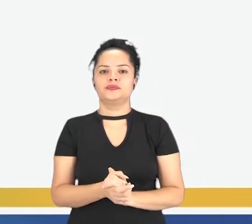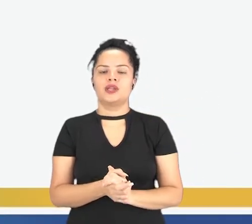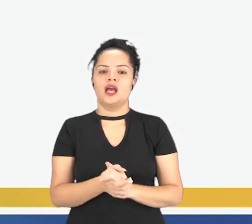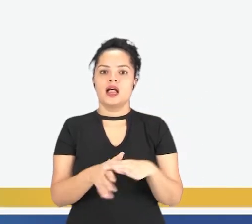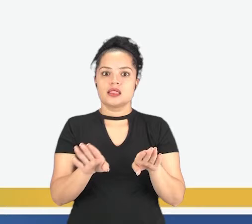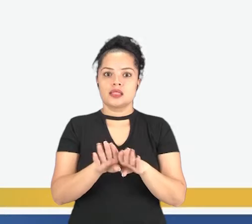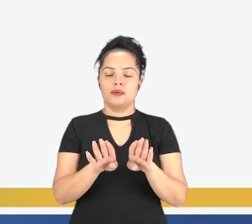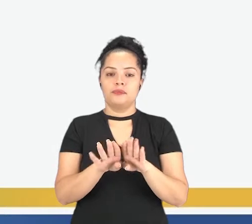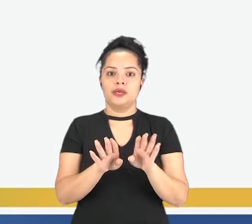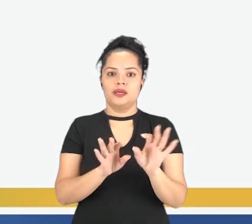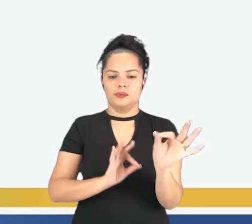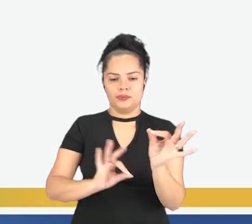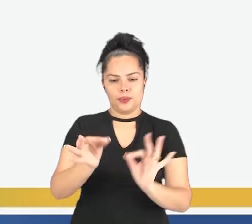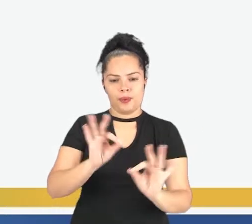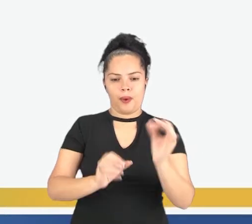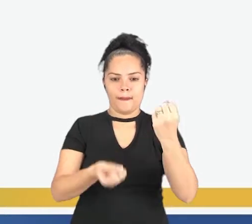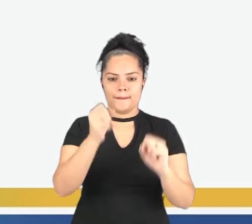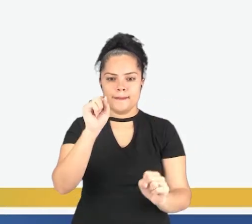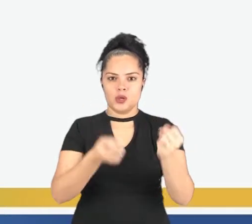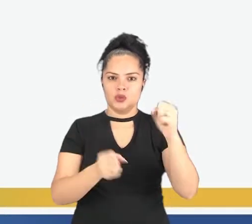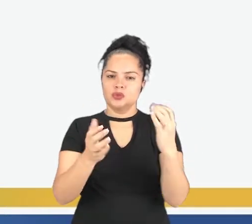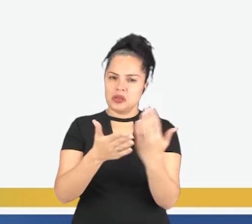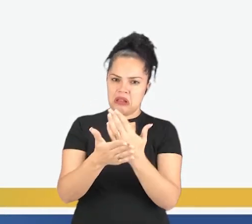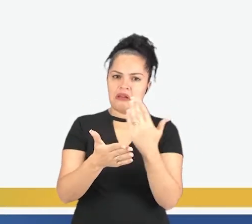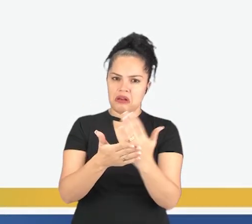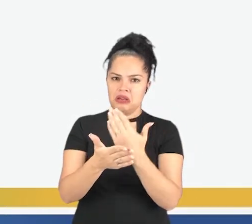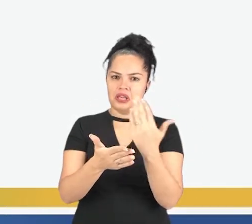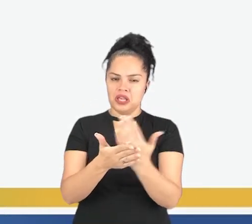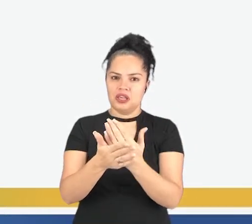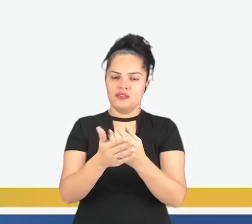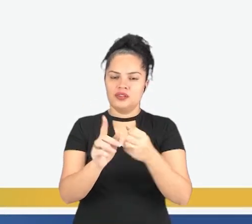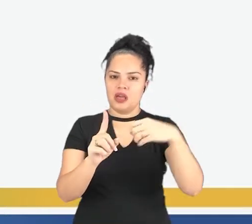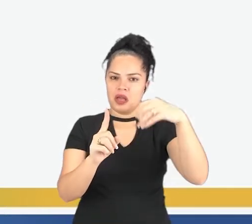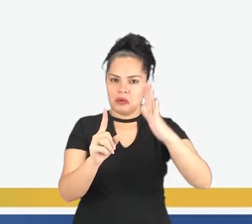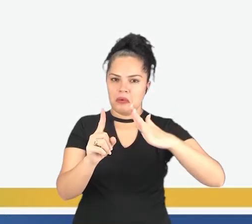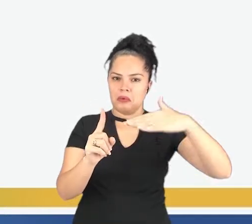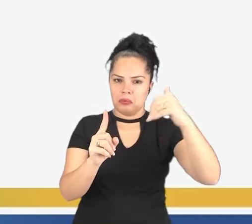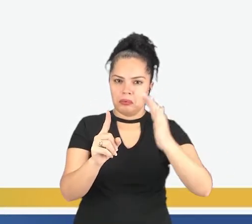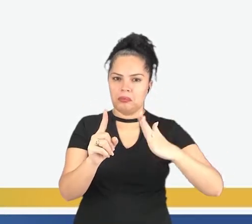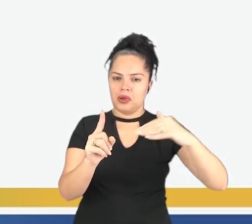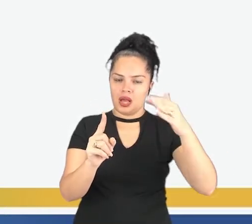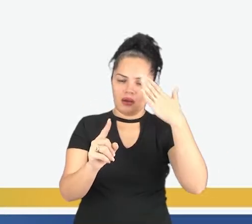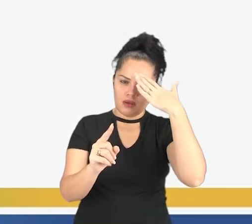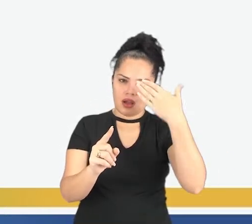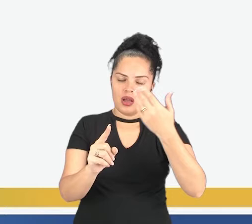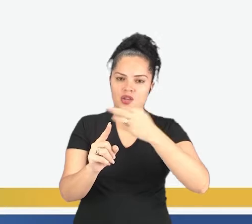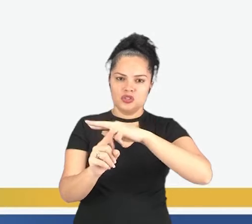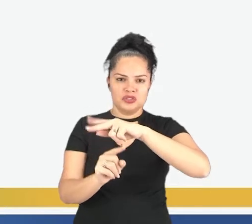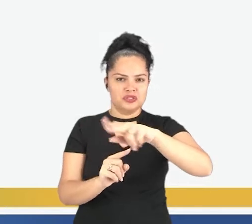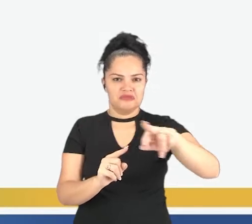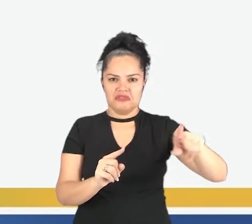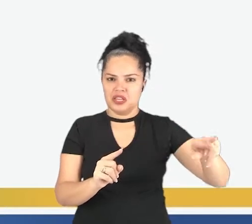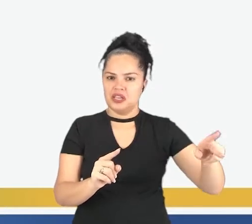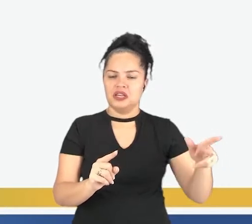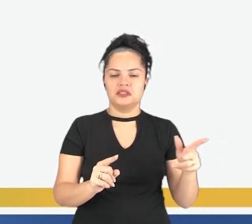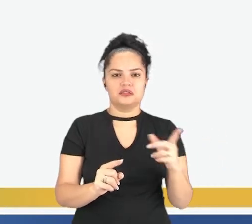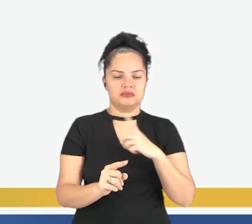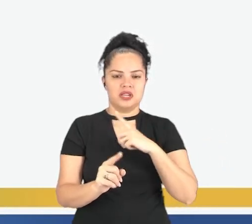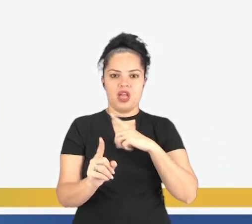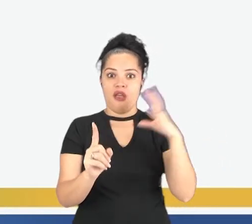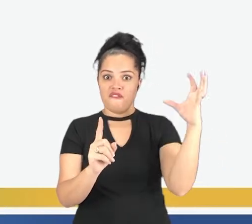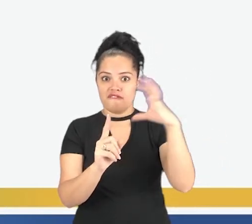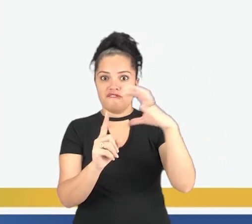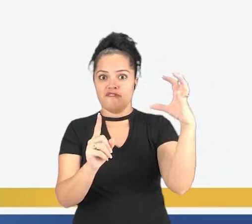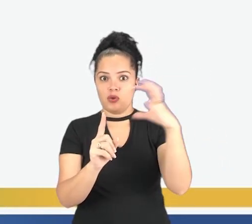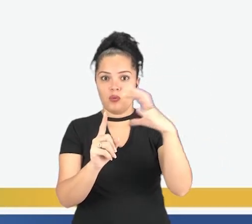Eles confeccionaram livros, né? A religião era politeísta, como já foi citado, adoravam vários deuses. Os sacerdotes eles exerciam grande influência na vida das